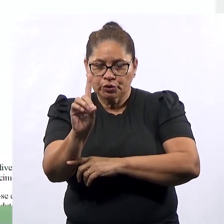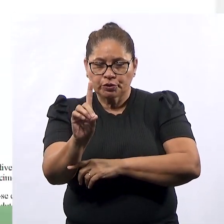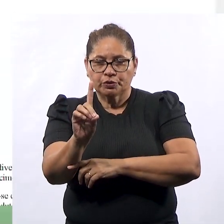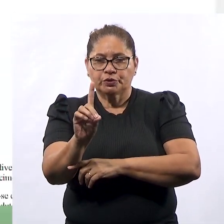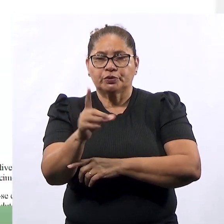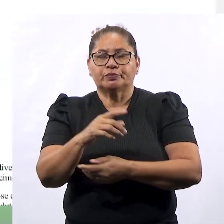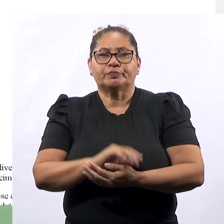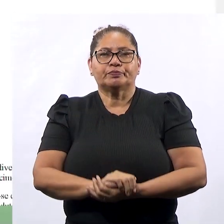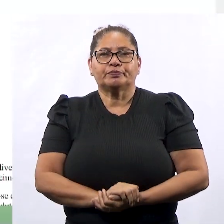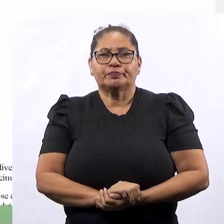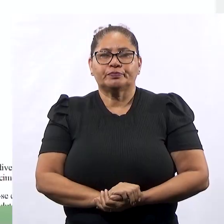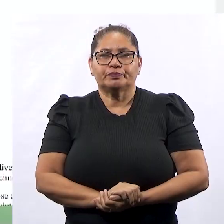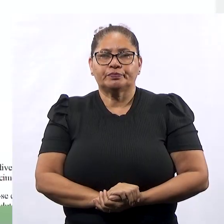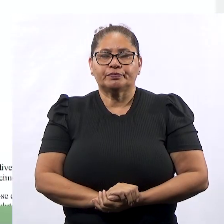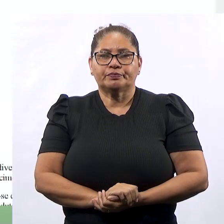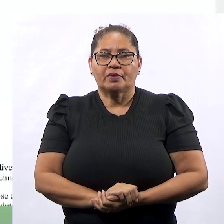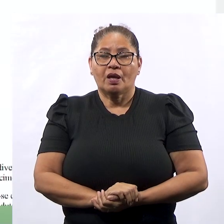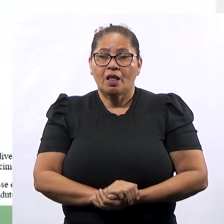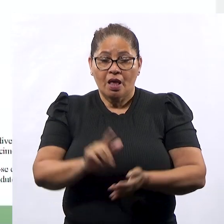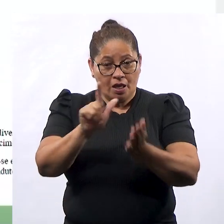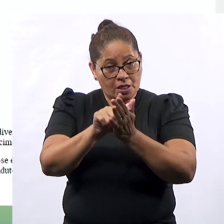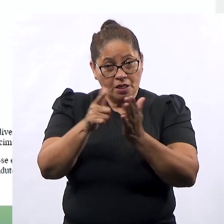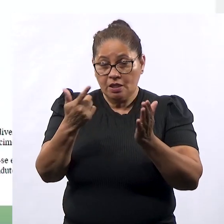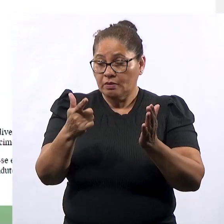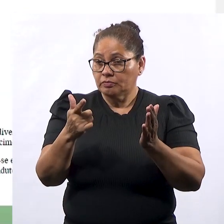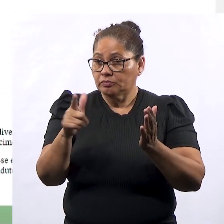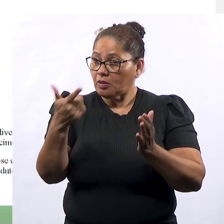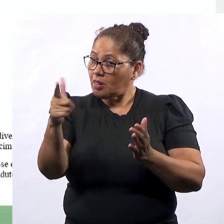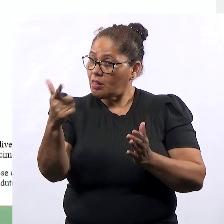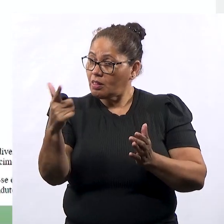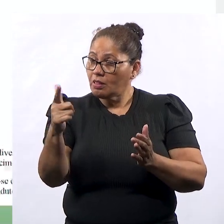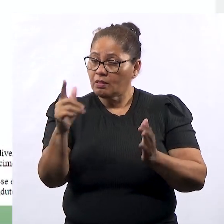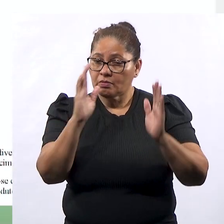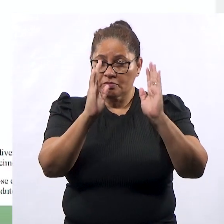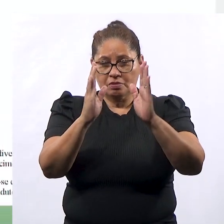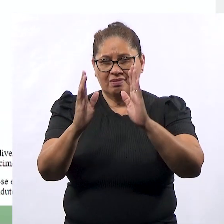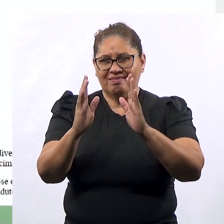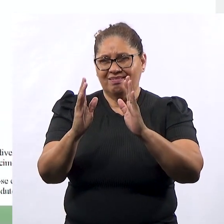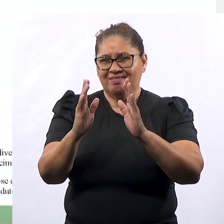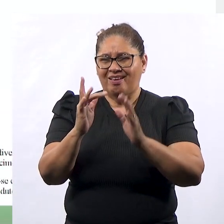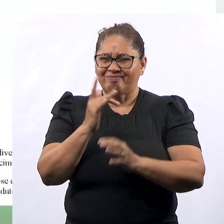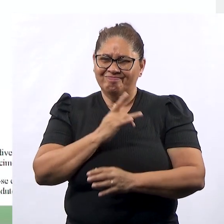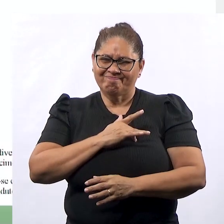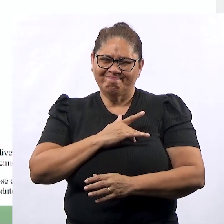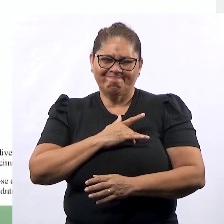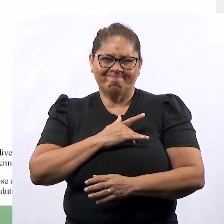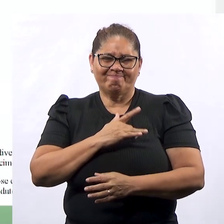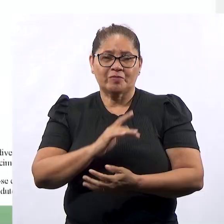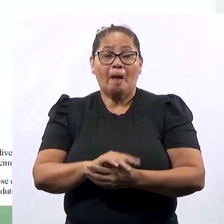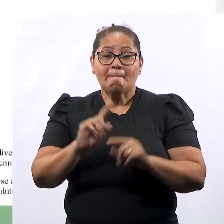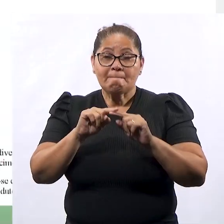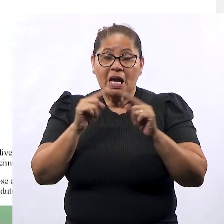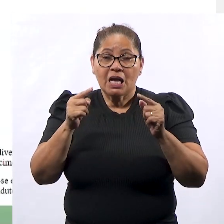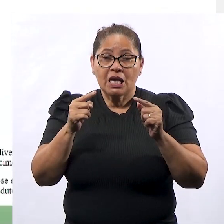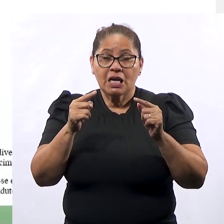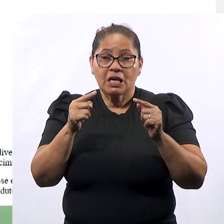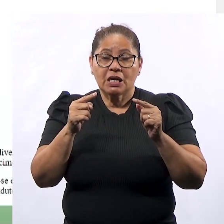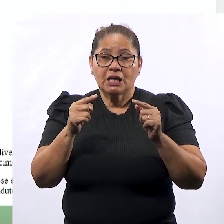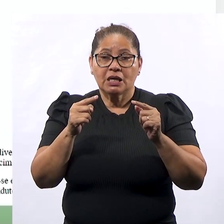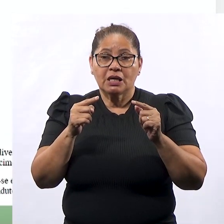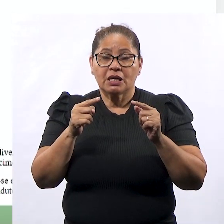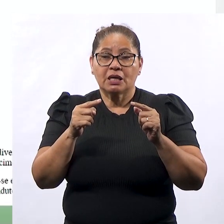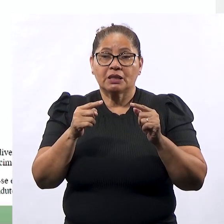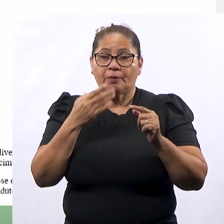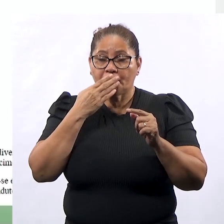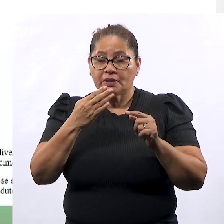Renaud. Mas esse livro não tem na biblioteca virtual, gente, uma pena. Mas você pode adquirir,